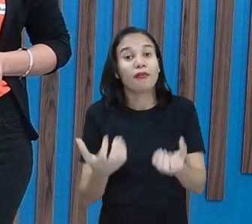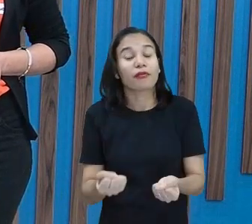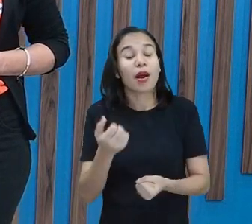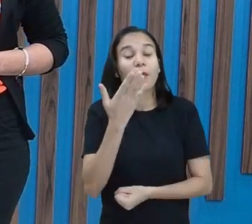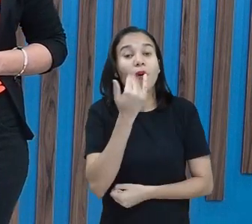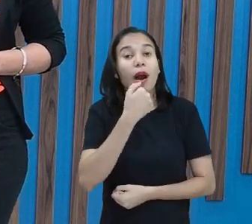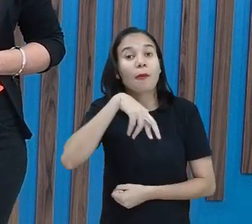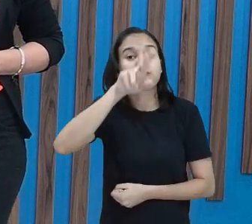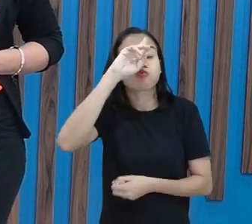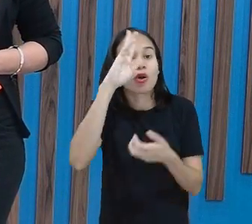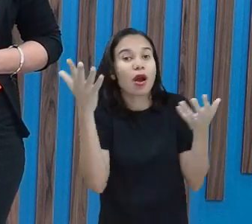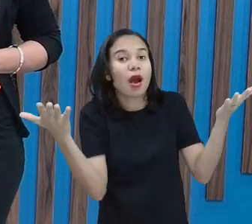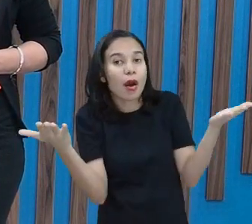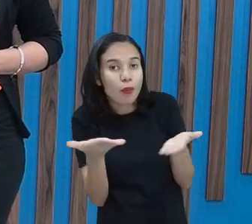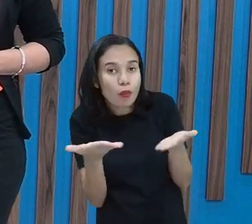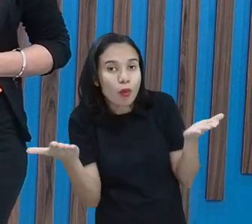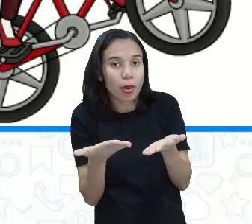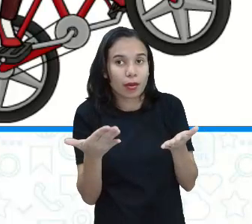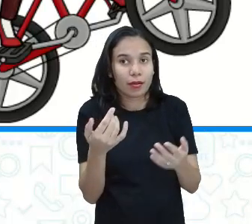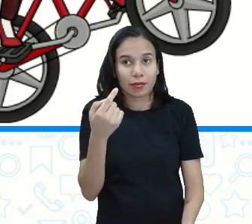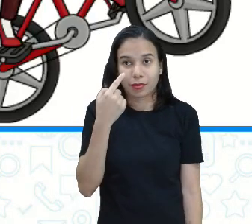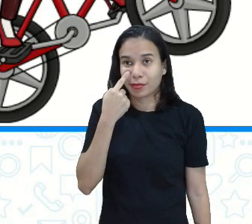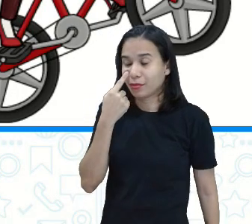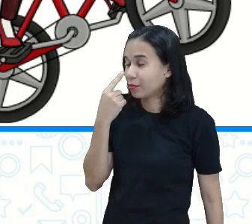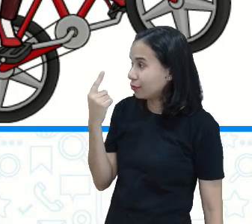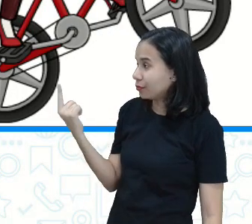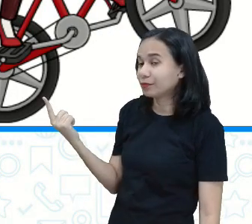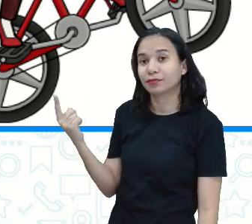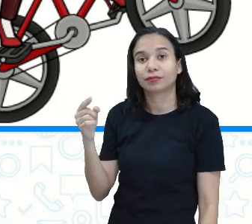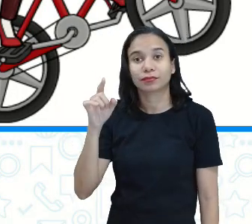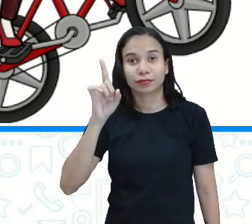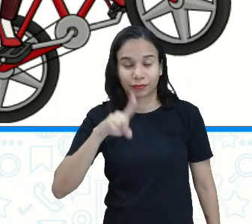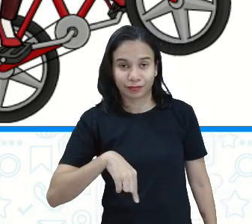almoçar agora. Aí, gente,